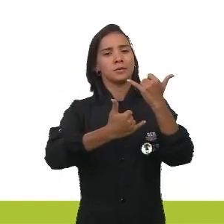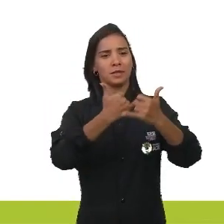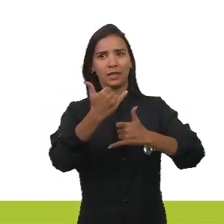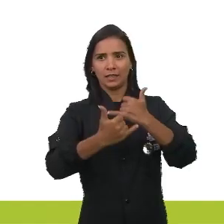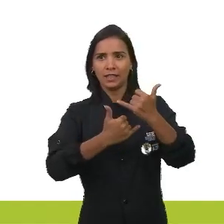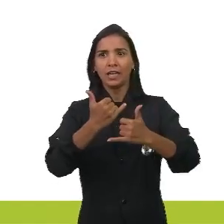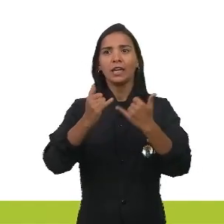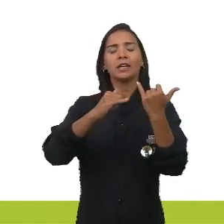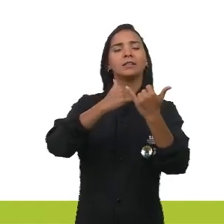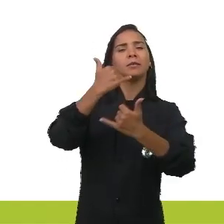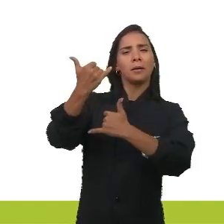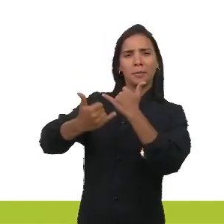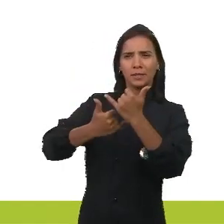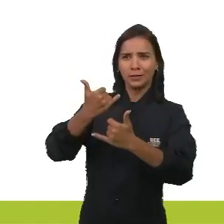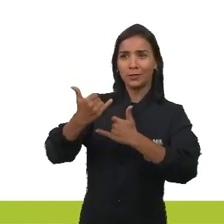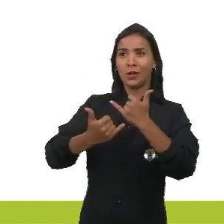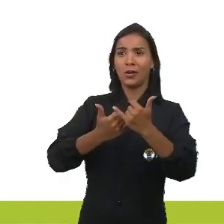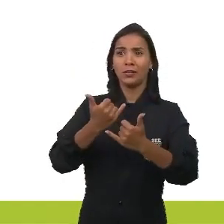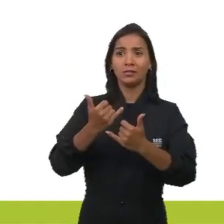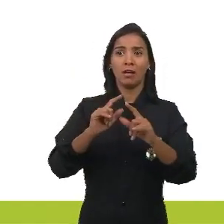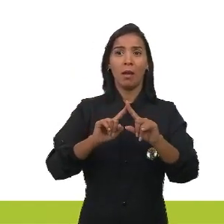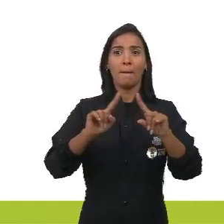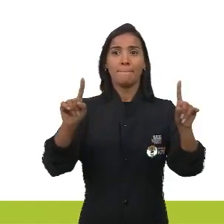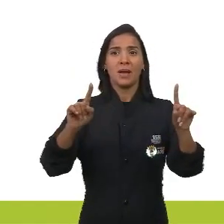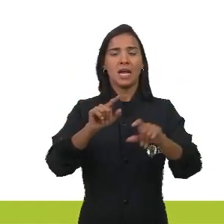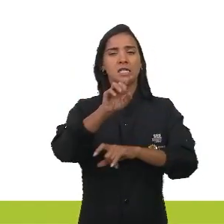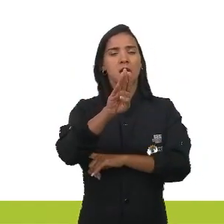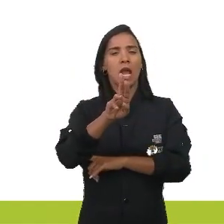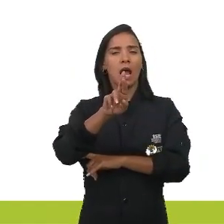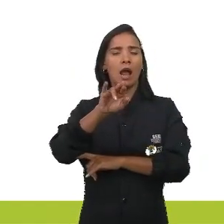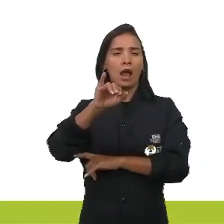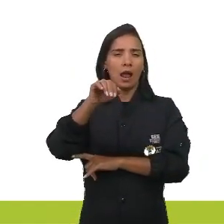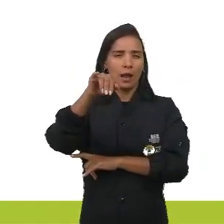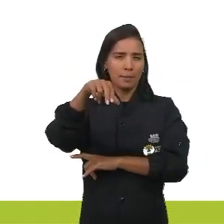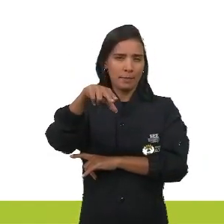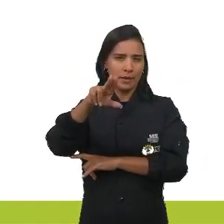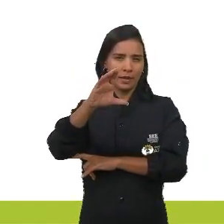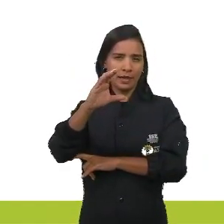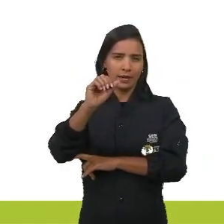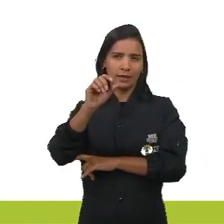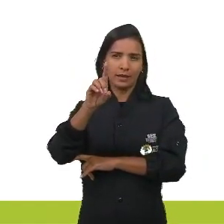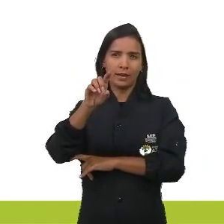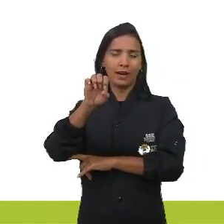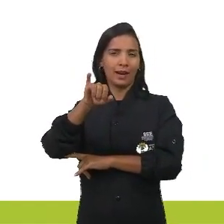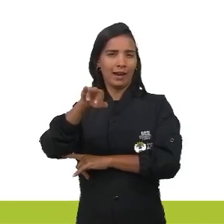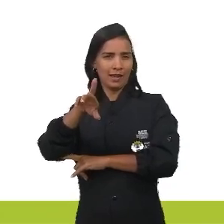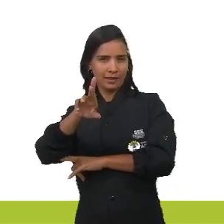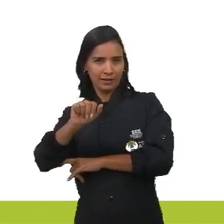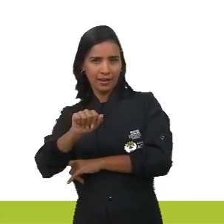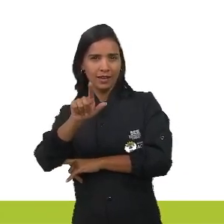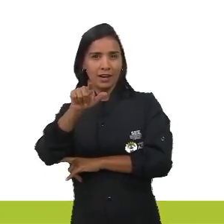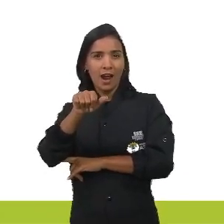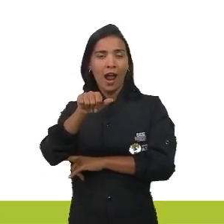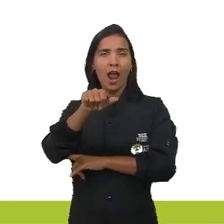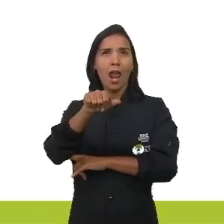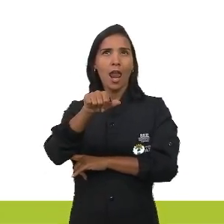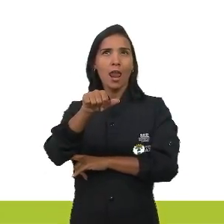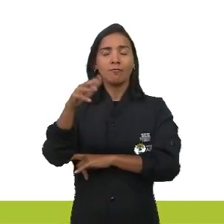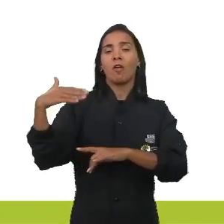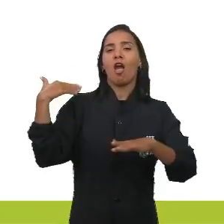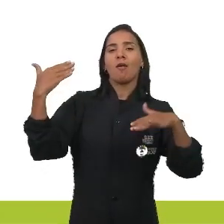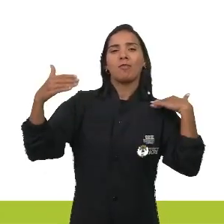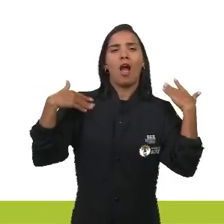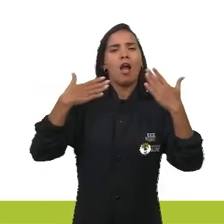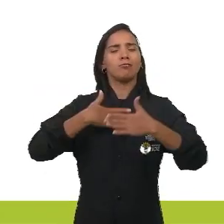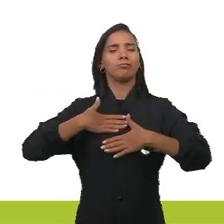jogos sendo que a brincadeira vai est para uma vertente da Diversão deixa eu até agif aqui para vocês para vocês não se perderem ó temos